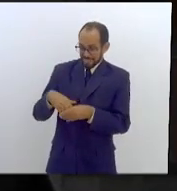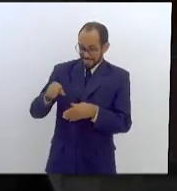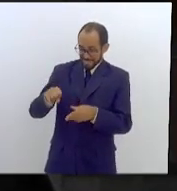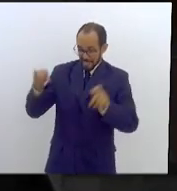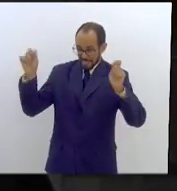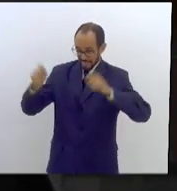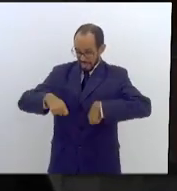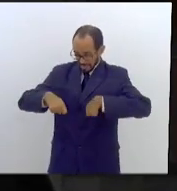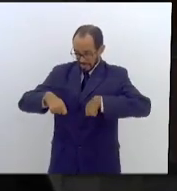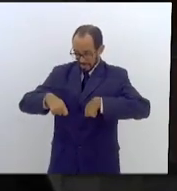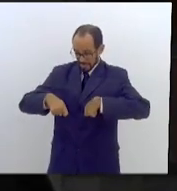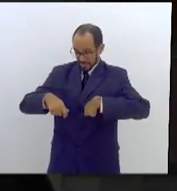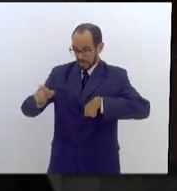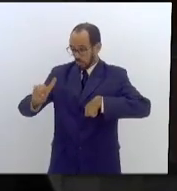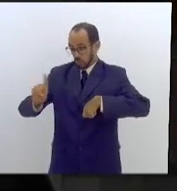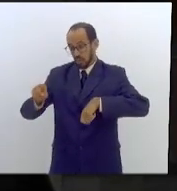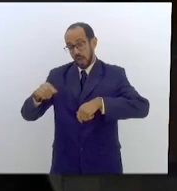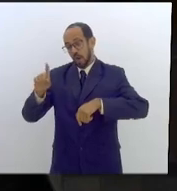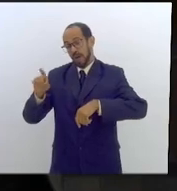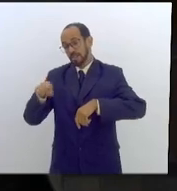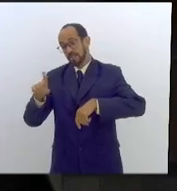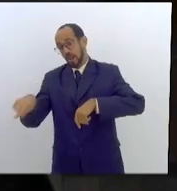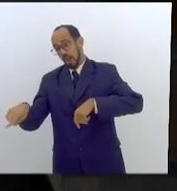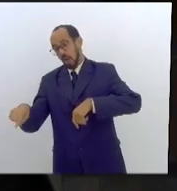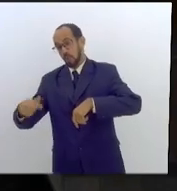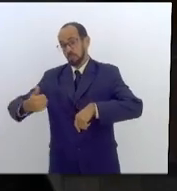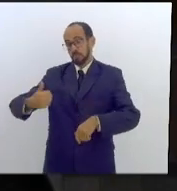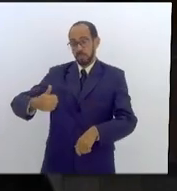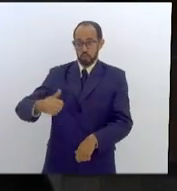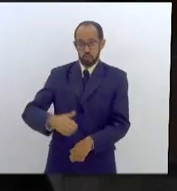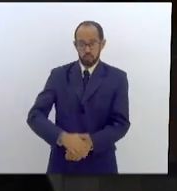e não se anula o primeiro